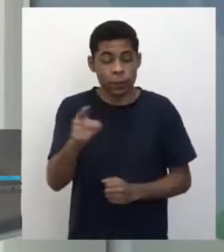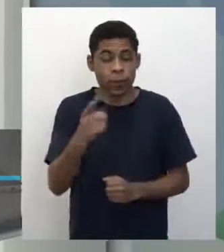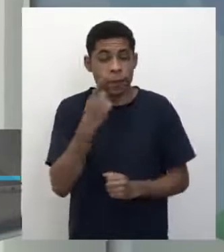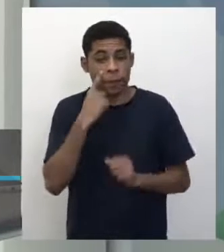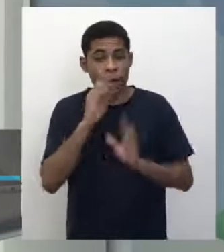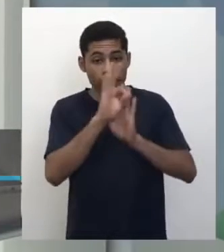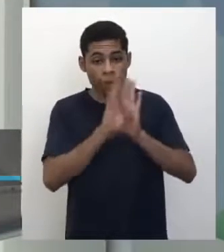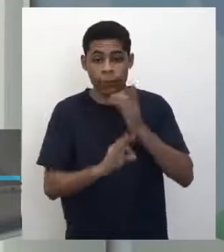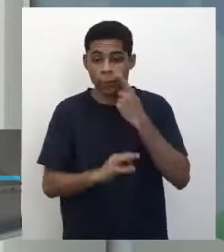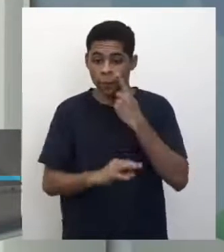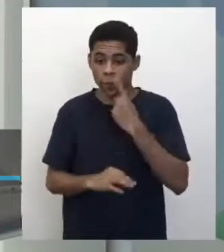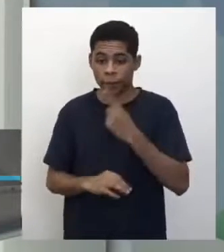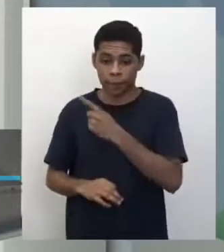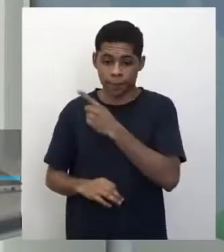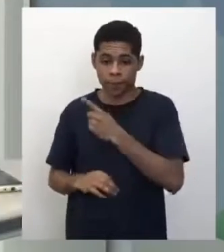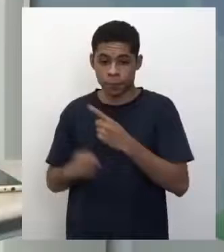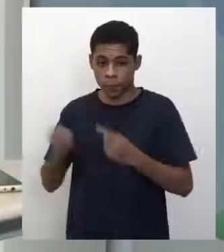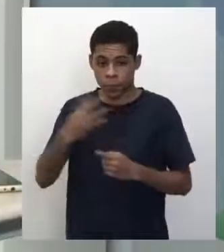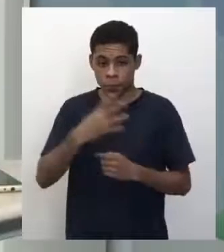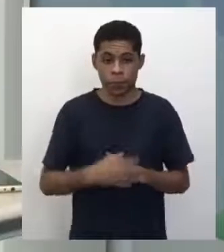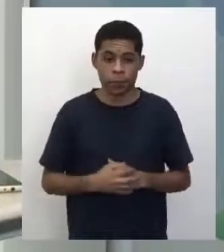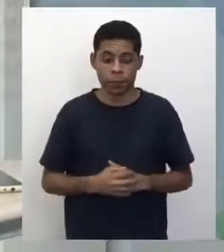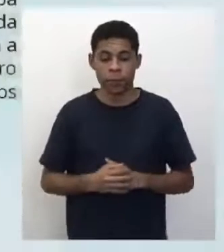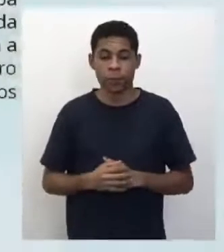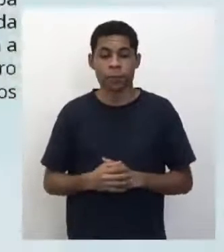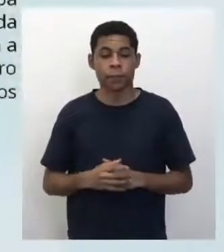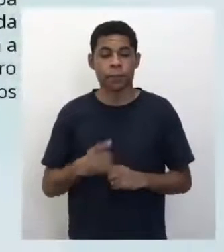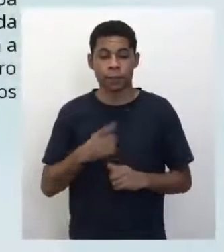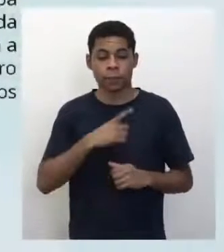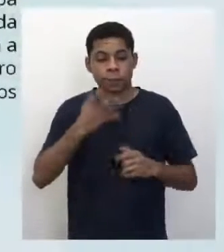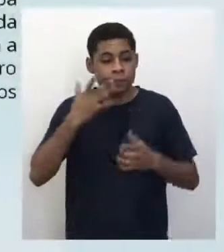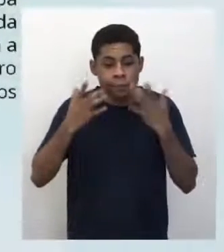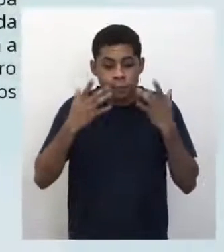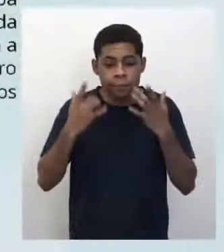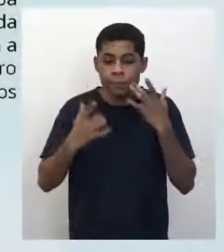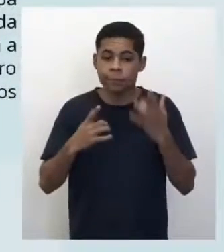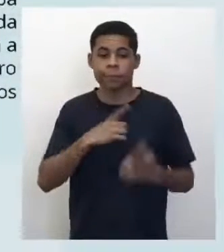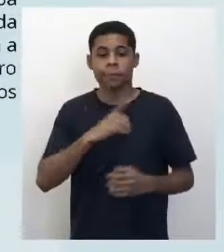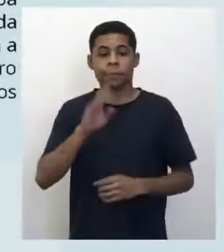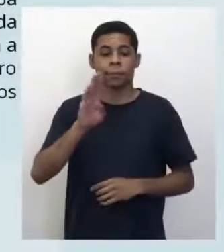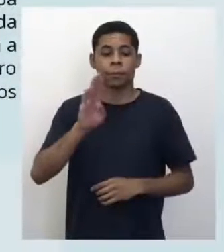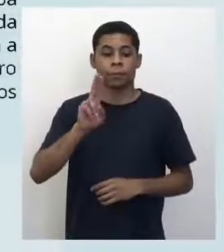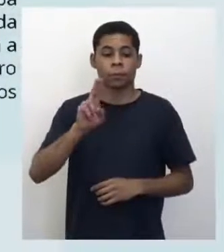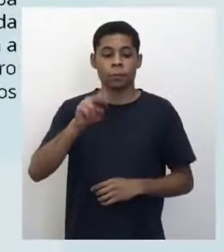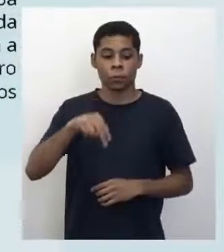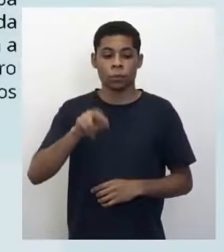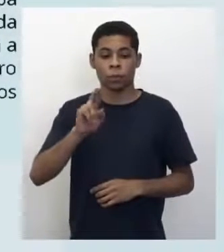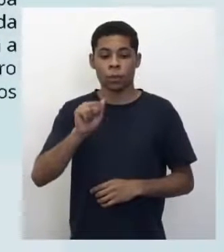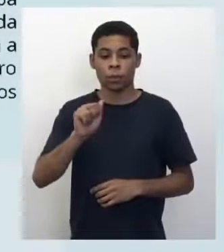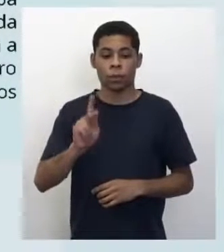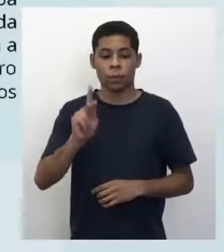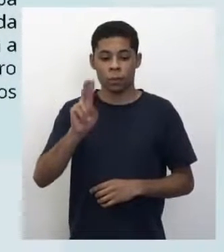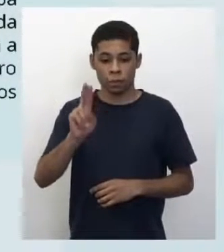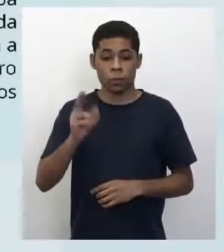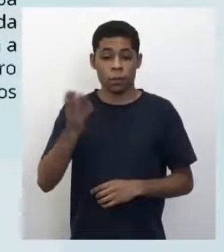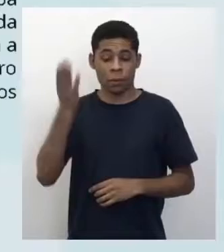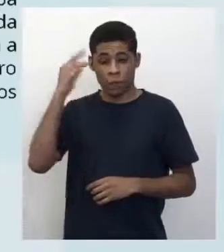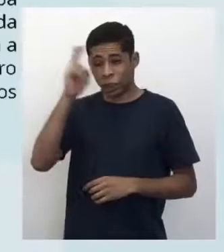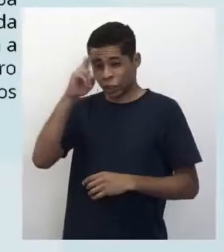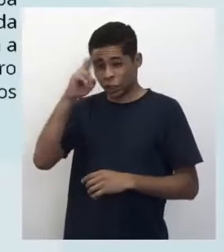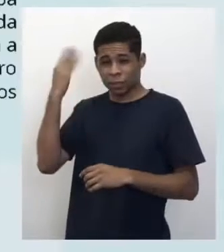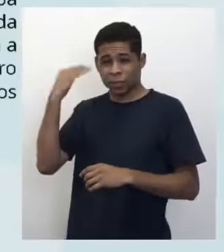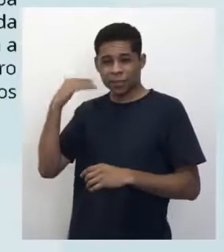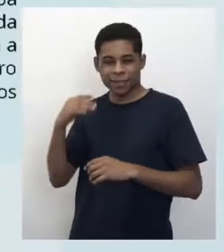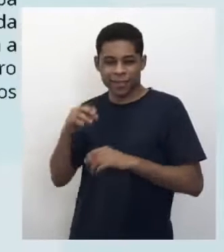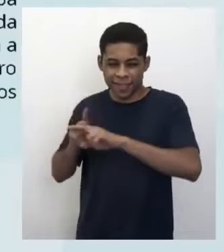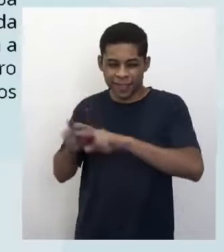texto aí, ó, Teatro Bunraku. Nascidos para contar lendas e histórias das dinastias japonesas para o povo, o bunraku é realizado por